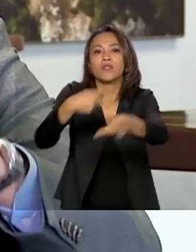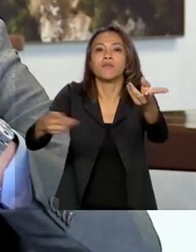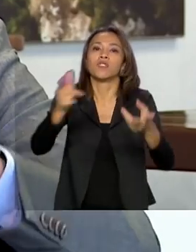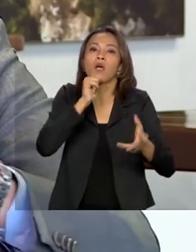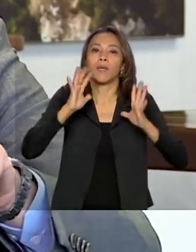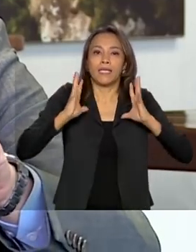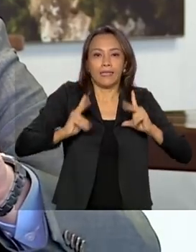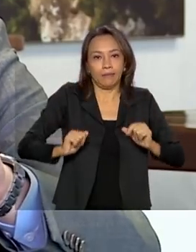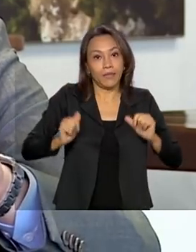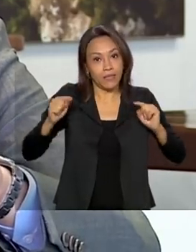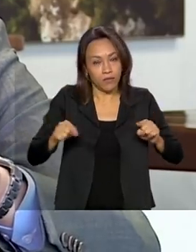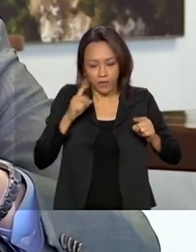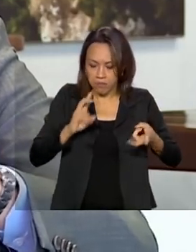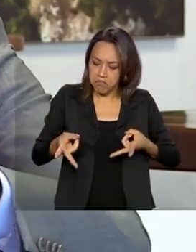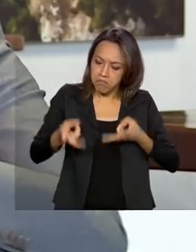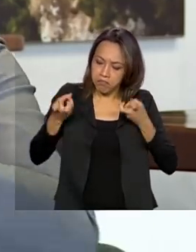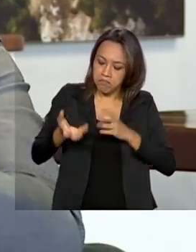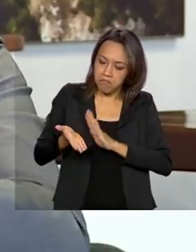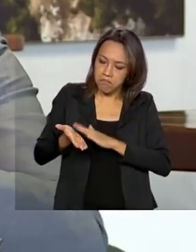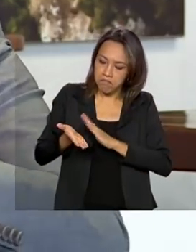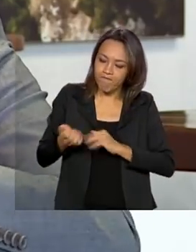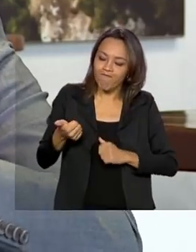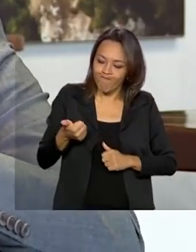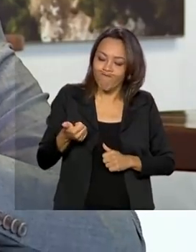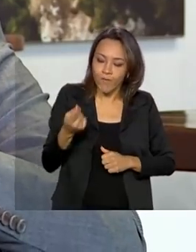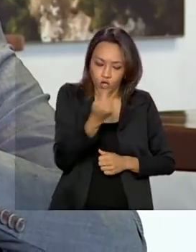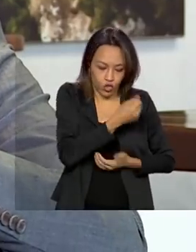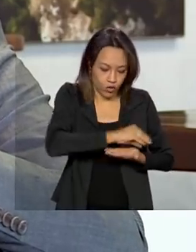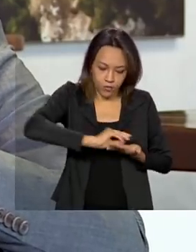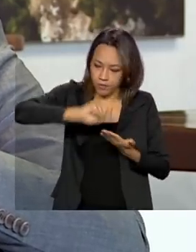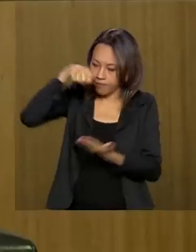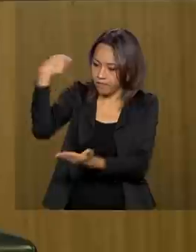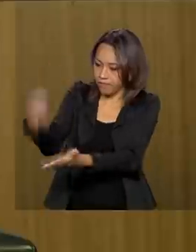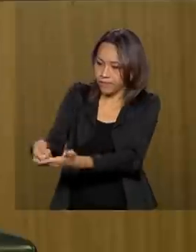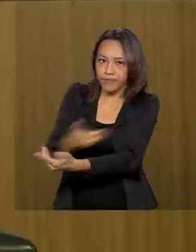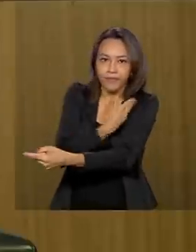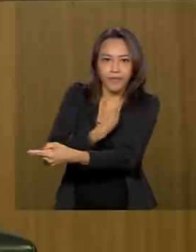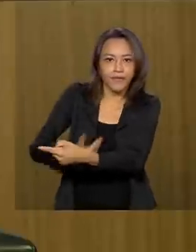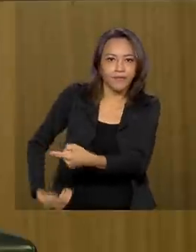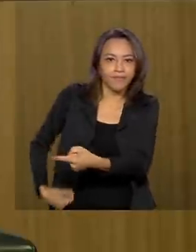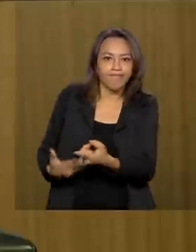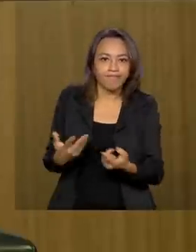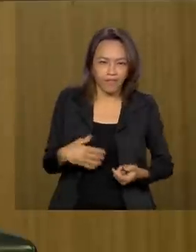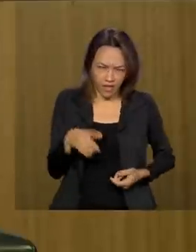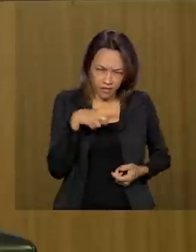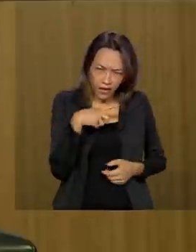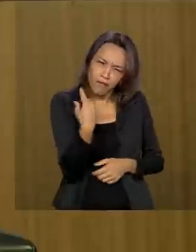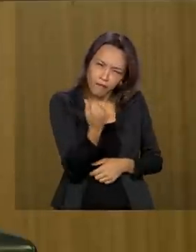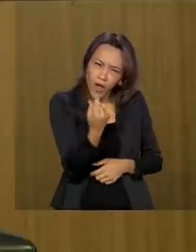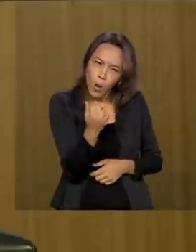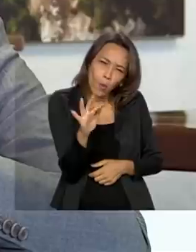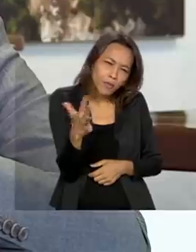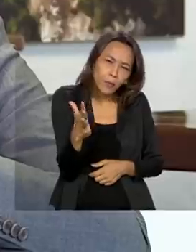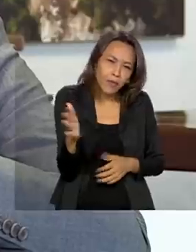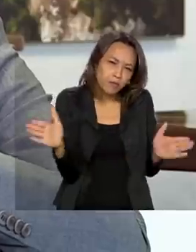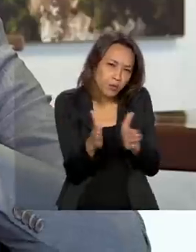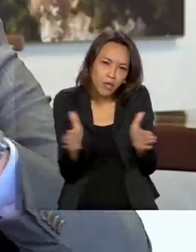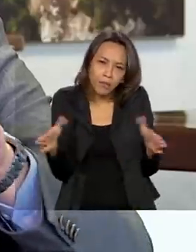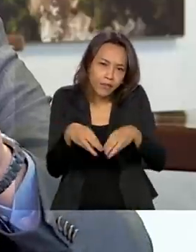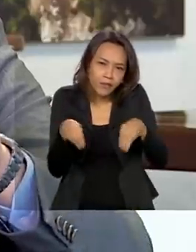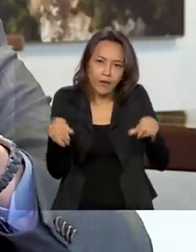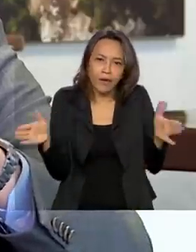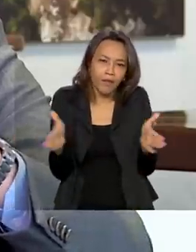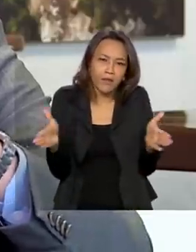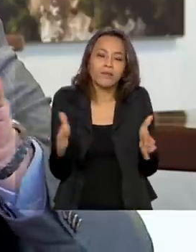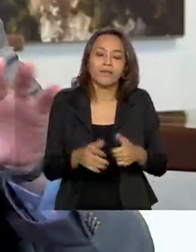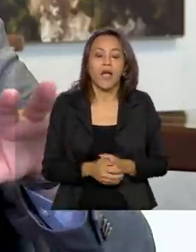você reconhecer este ativo ambiental faz jus ao recebimento do dinheiro. E já tem cifras estabelecidas por hectare? Bom, nós